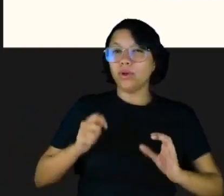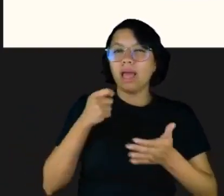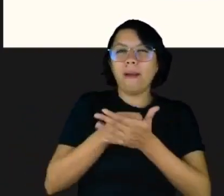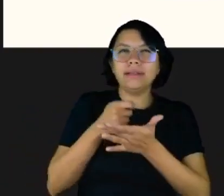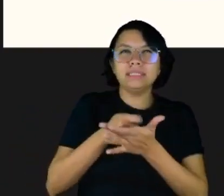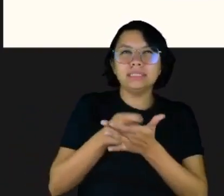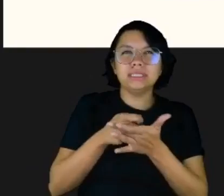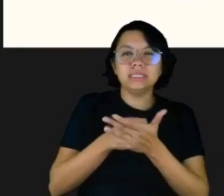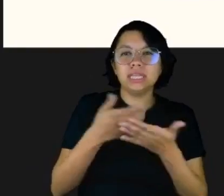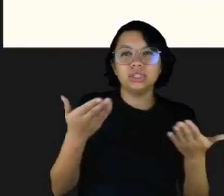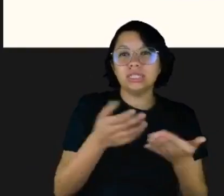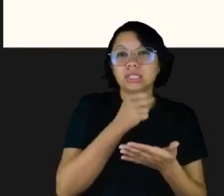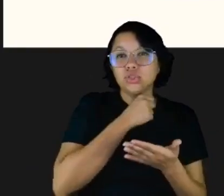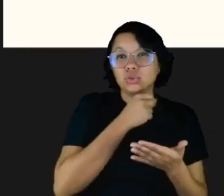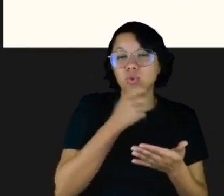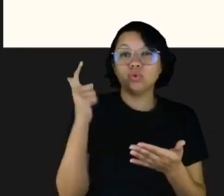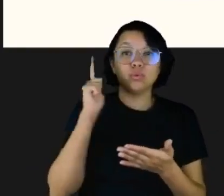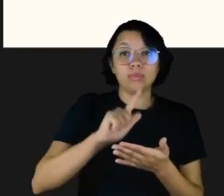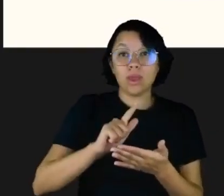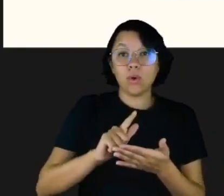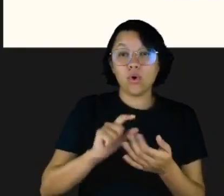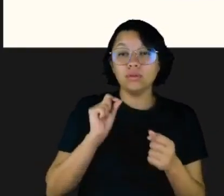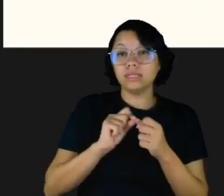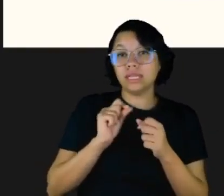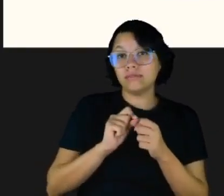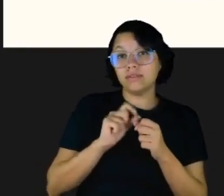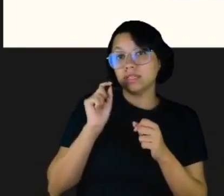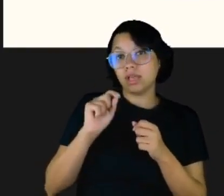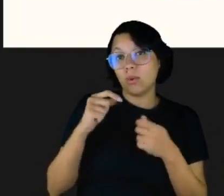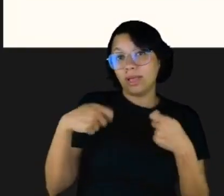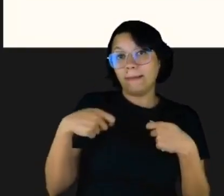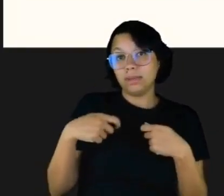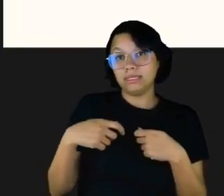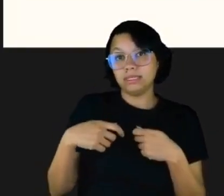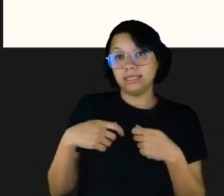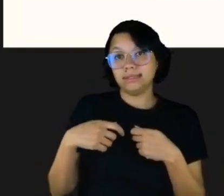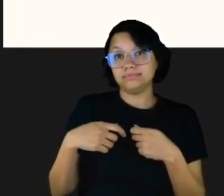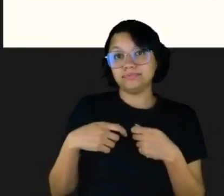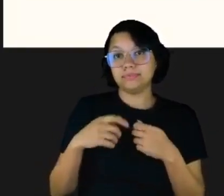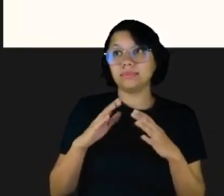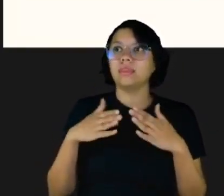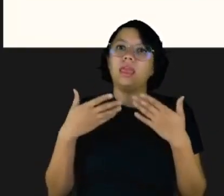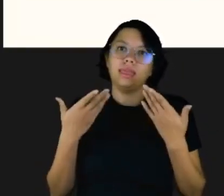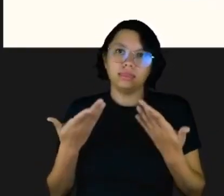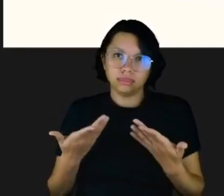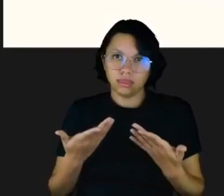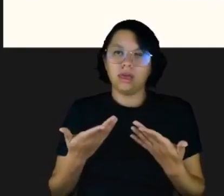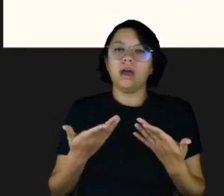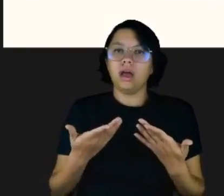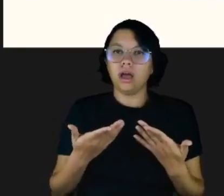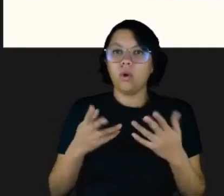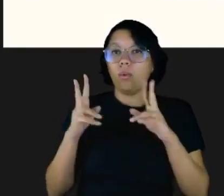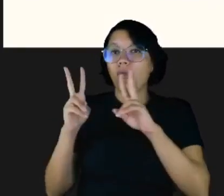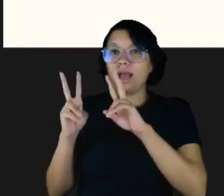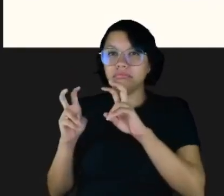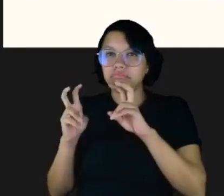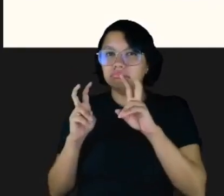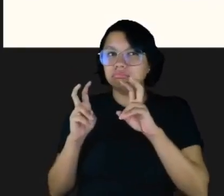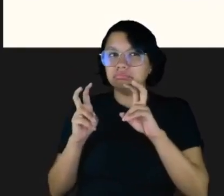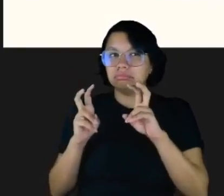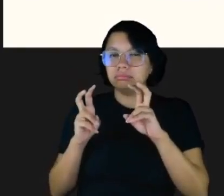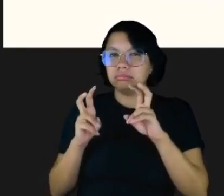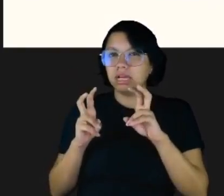daquele idoso para eu conseguir fazer aquilo que é o necessário. E aí sim eu vou, entre aspas, né,